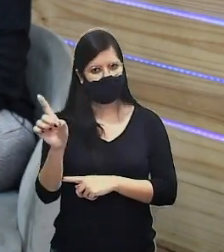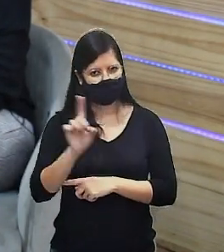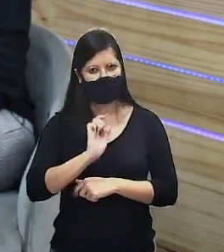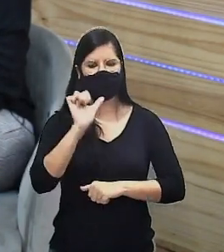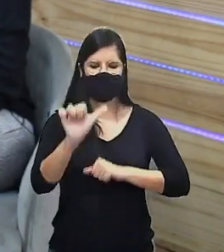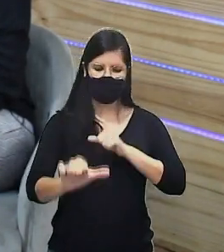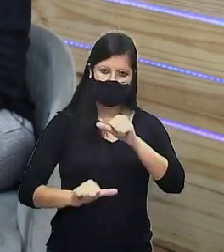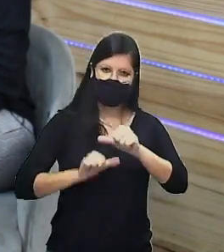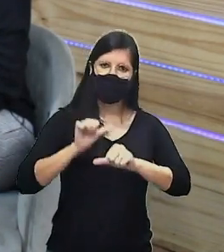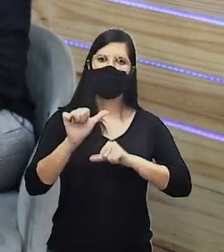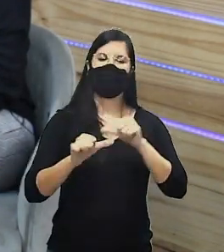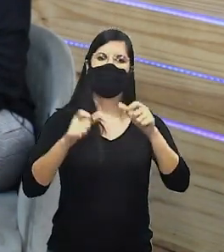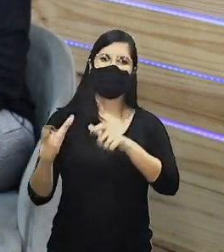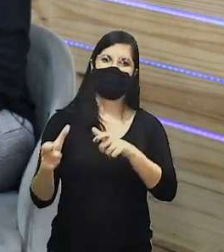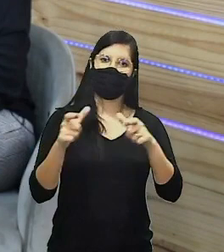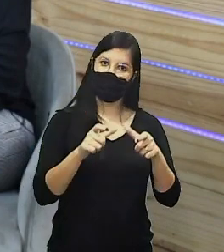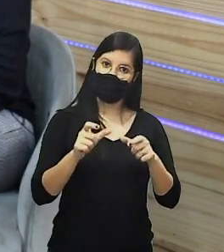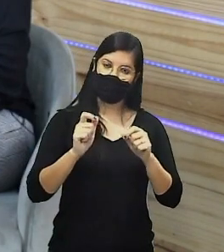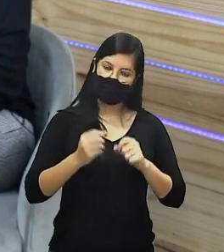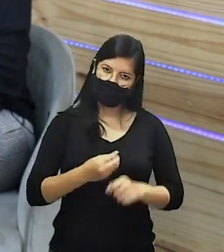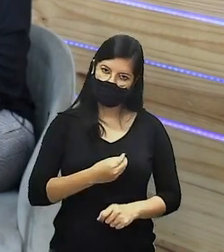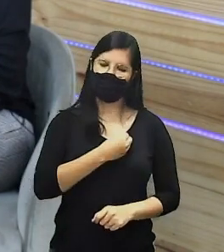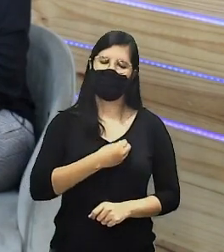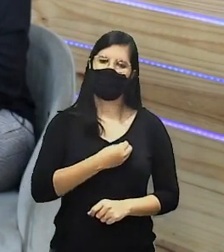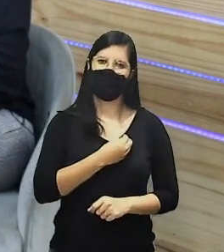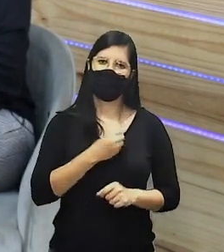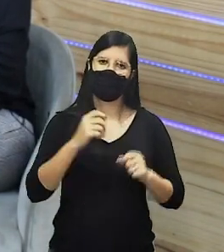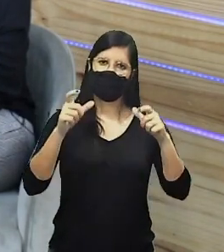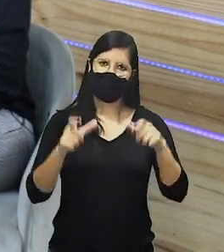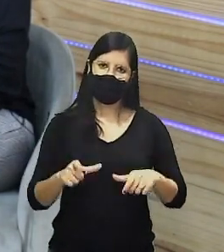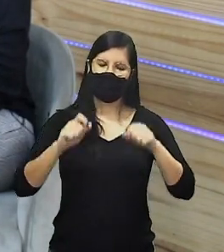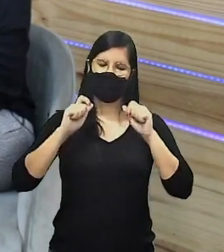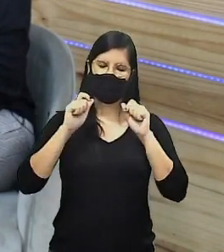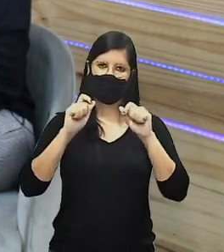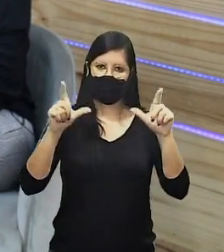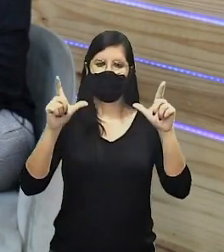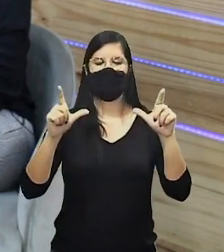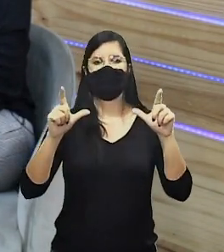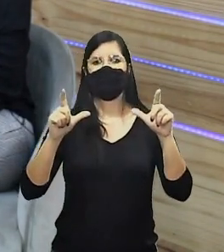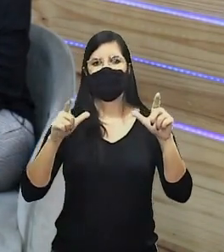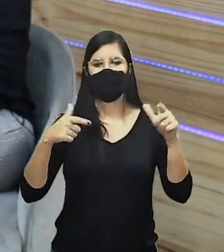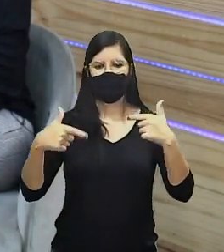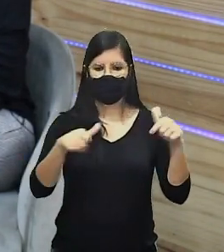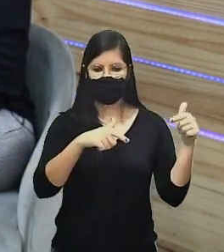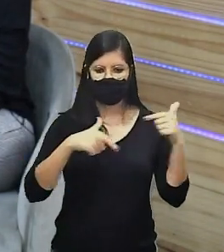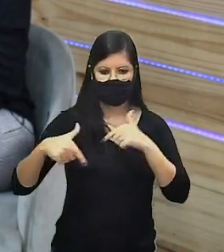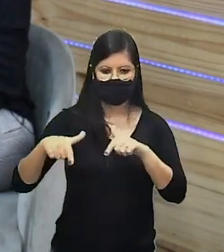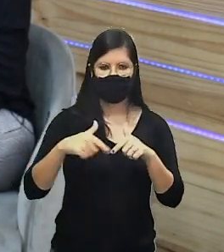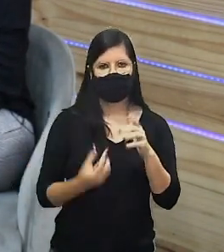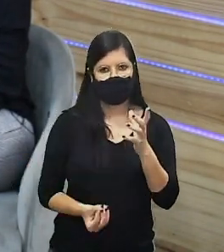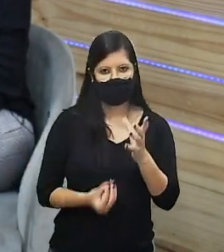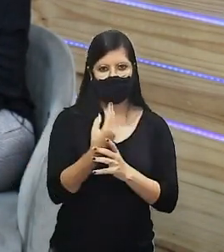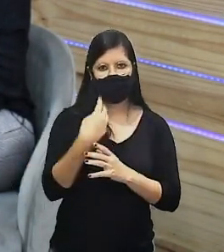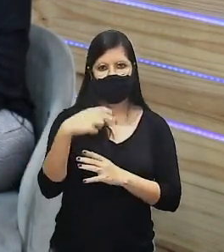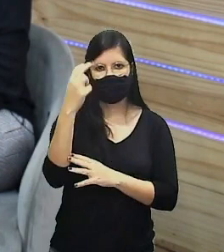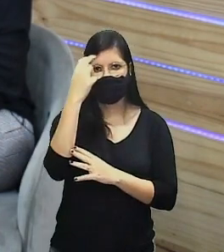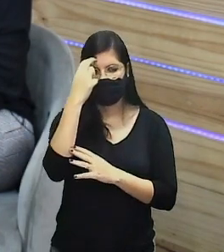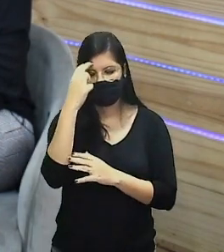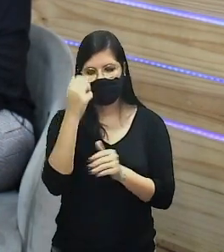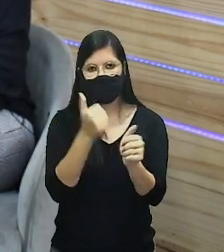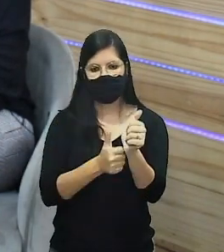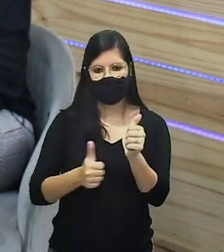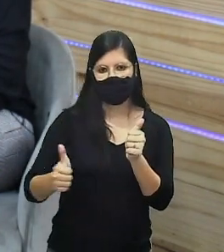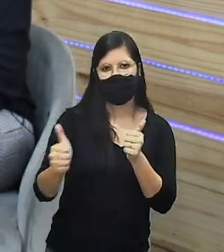ser pensada como um espaço vivo, um espaço que atua em favor da produção cultural e do